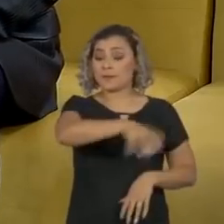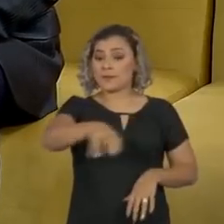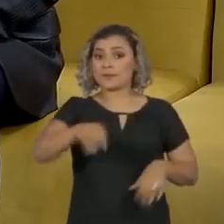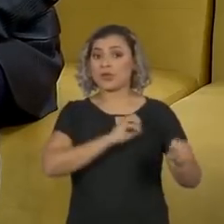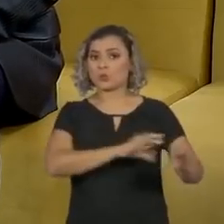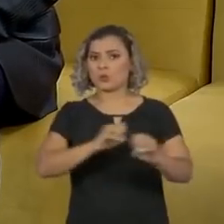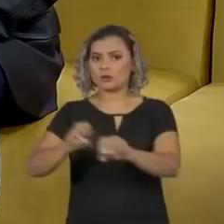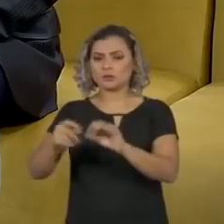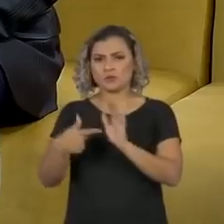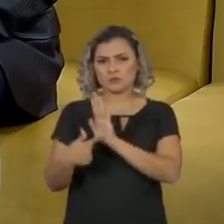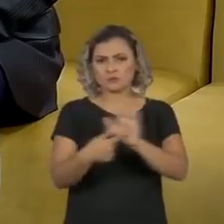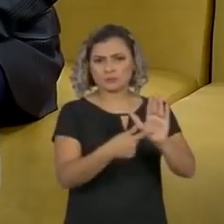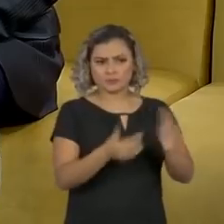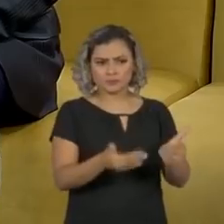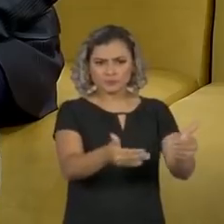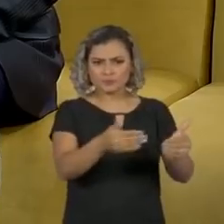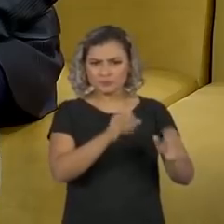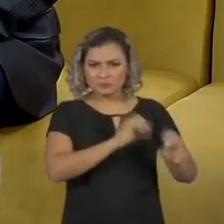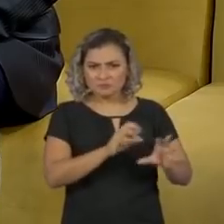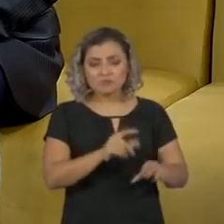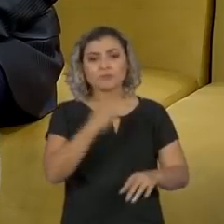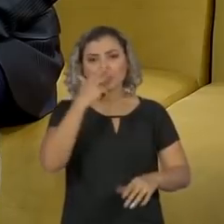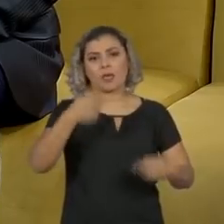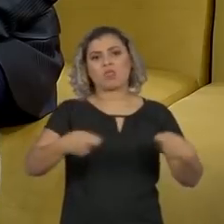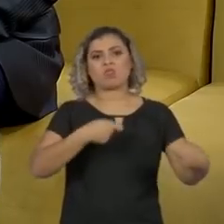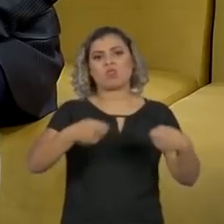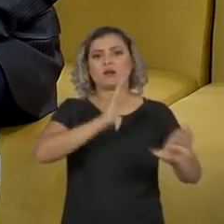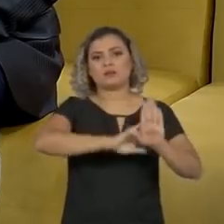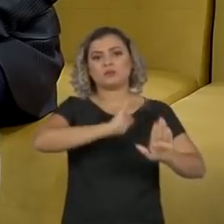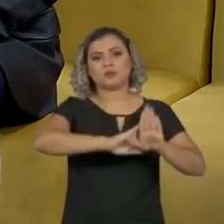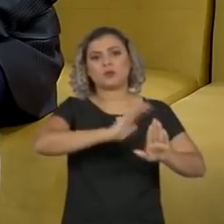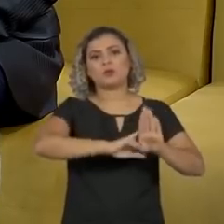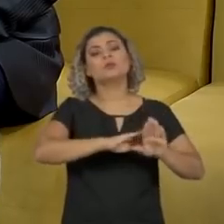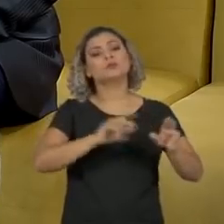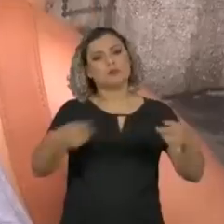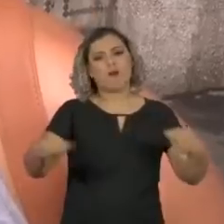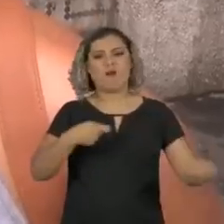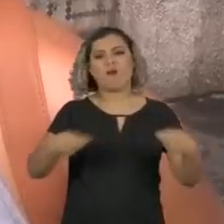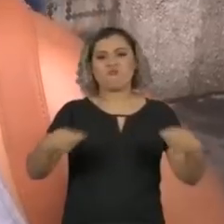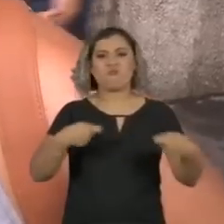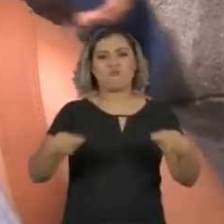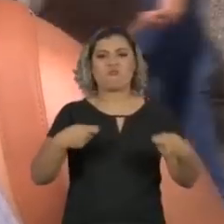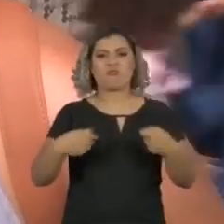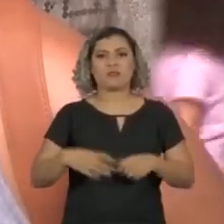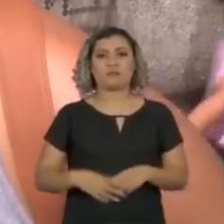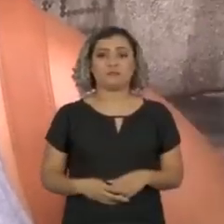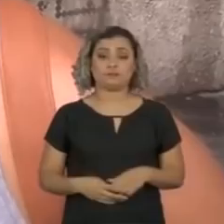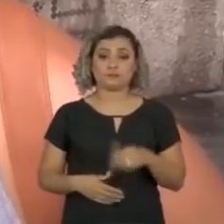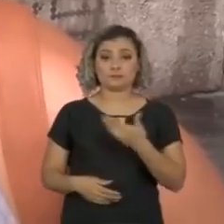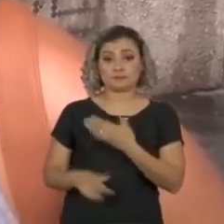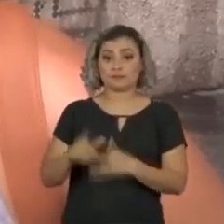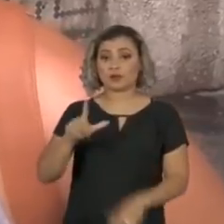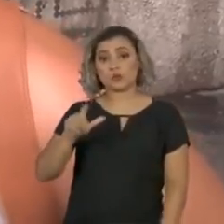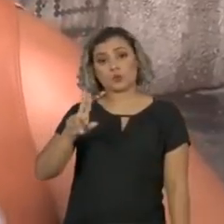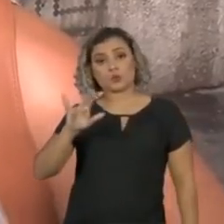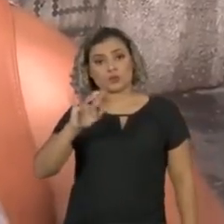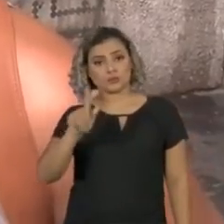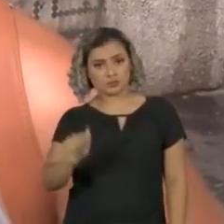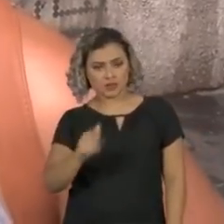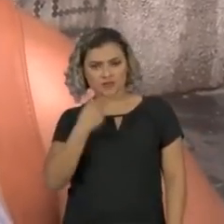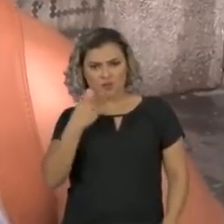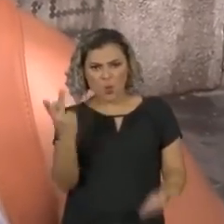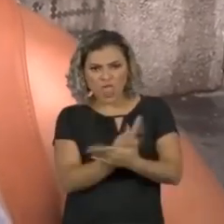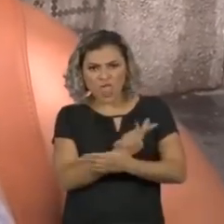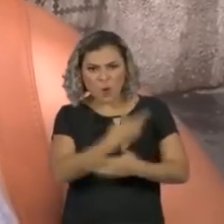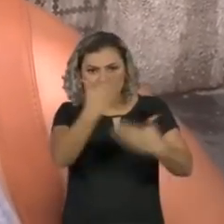o ministério virou um pilar da guerra cultural e ideológica travada pelo governo. Para a Luísa, o erro na correção